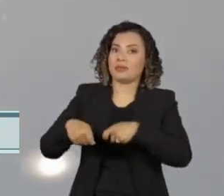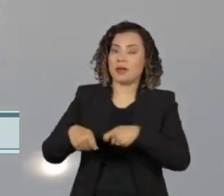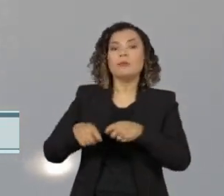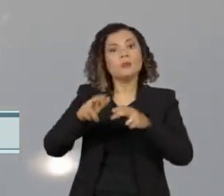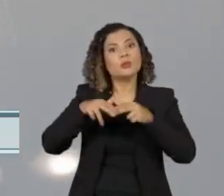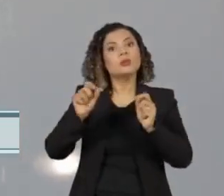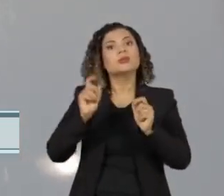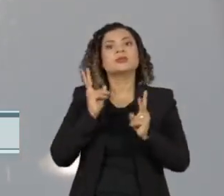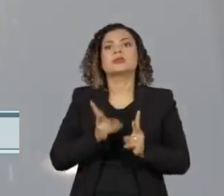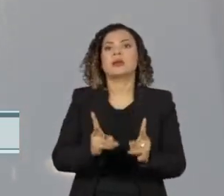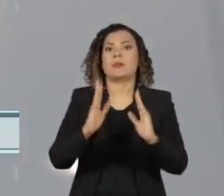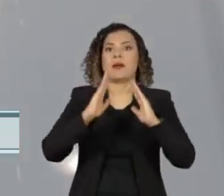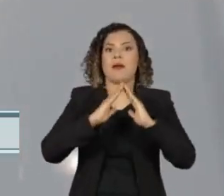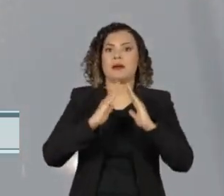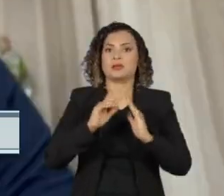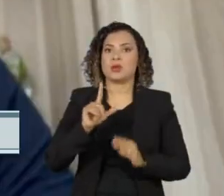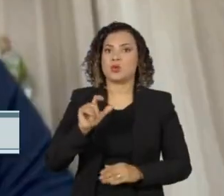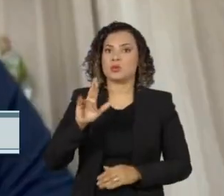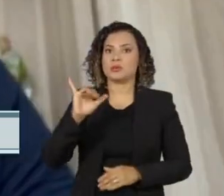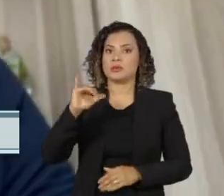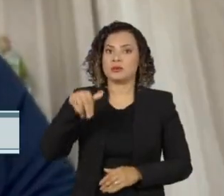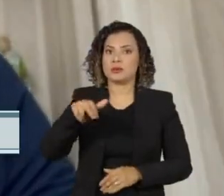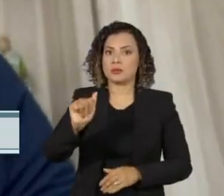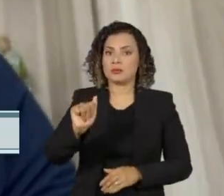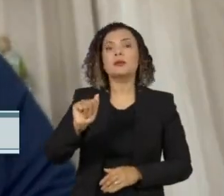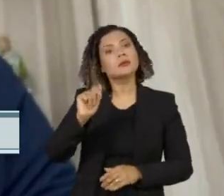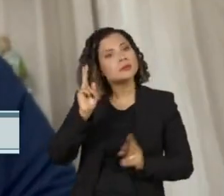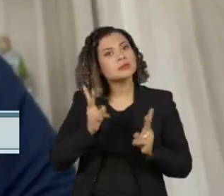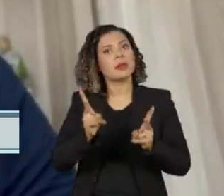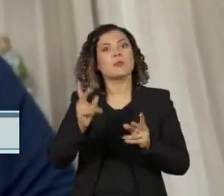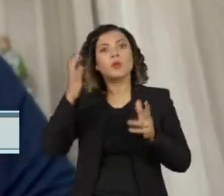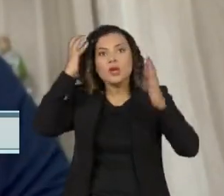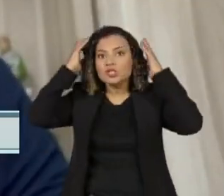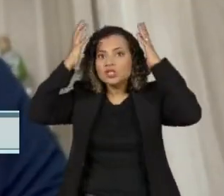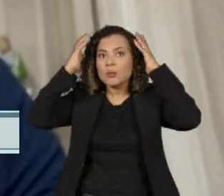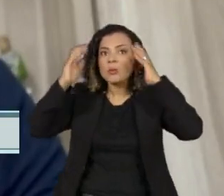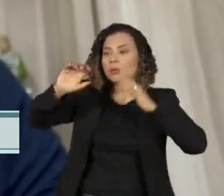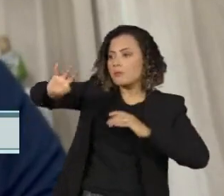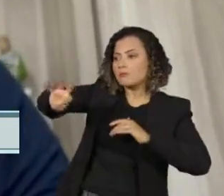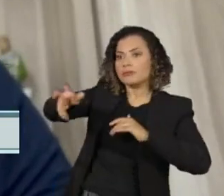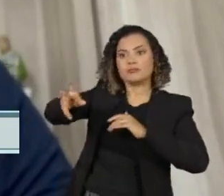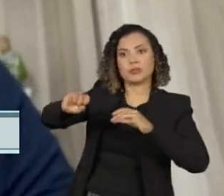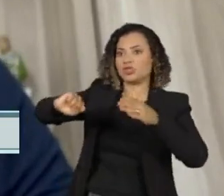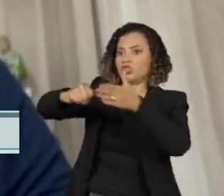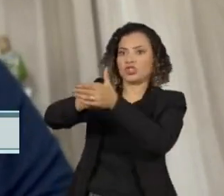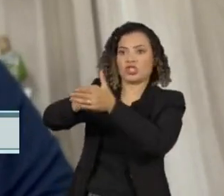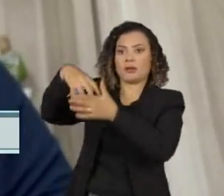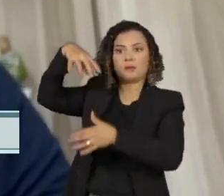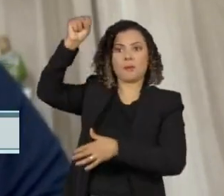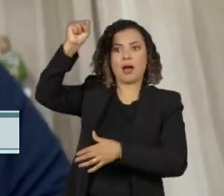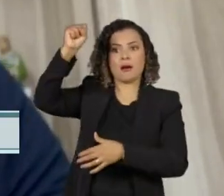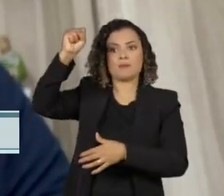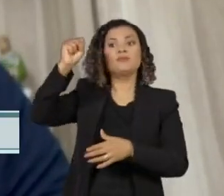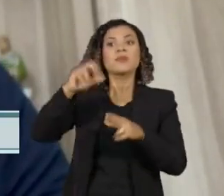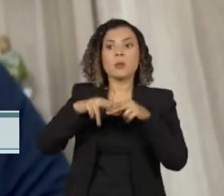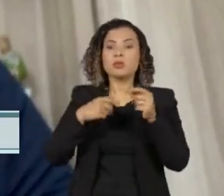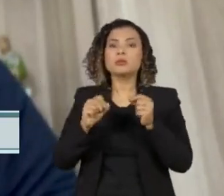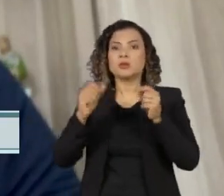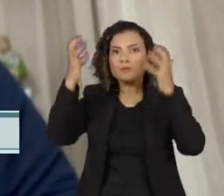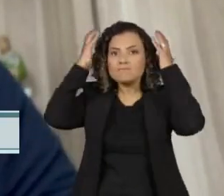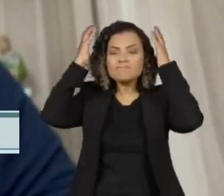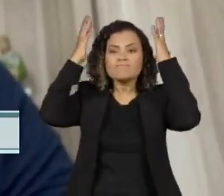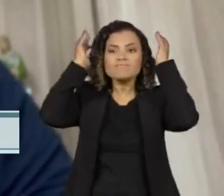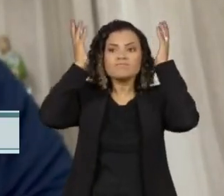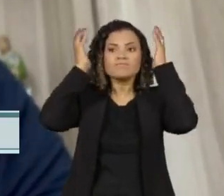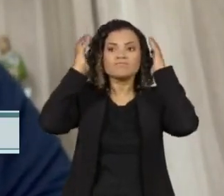hábitos seguidos na casa da Luciana. Enquanto eu estou usando shampoo ou condicionador, fazendo o tratamento no cabelo,